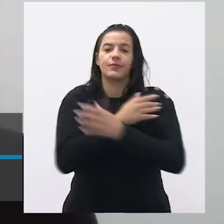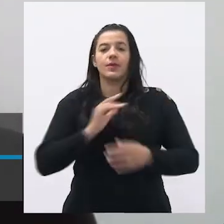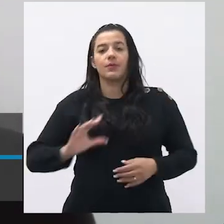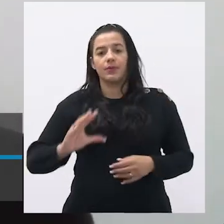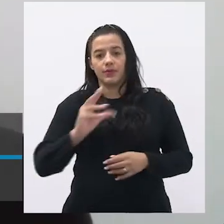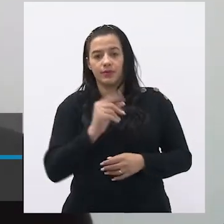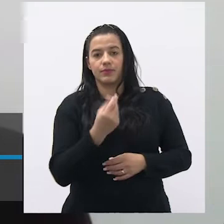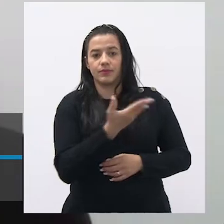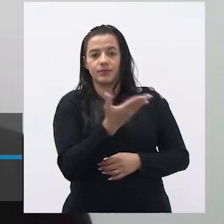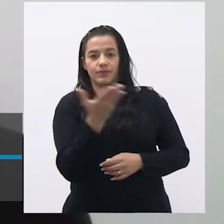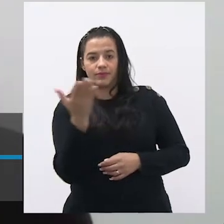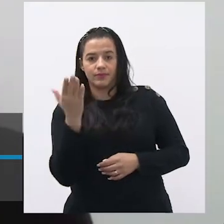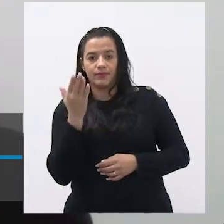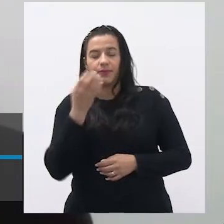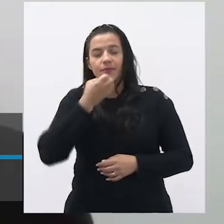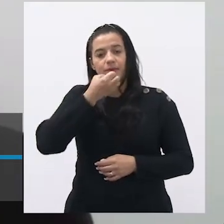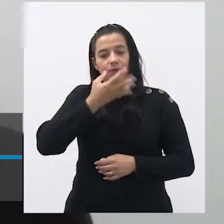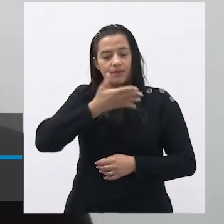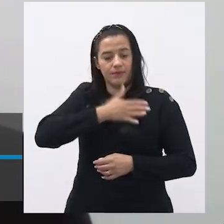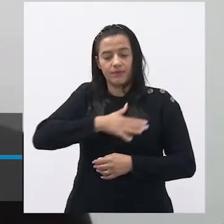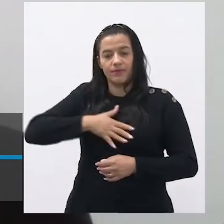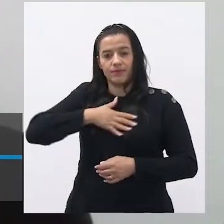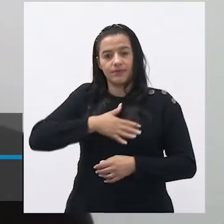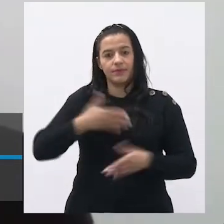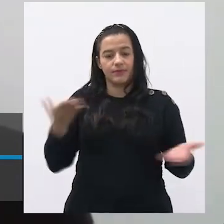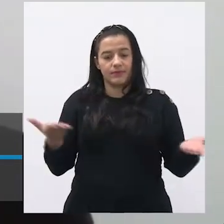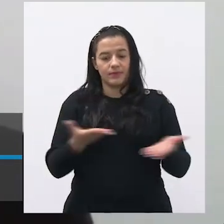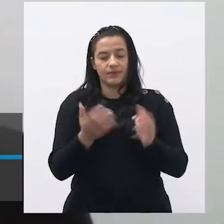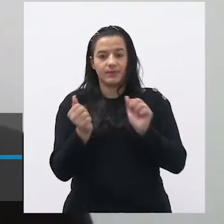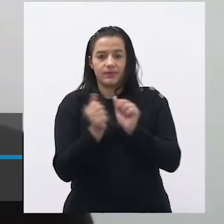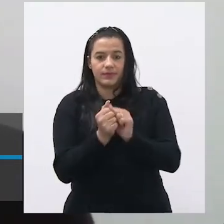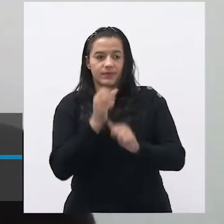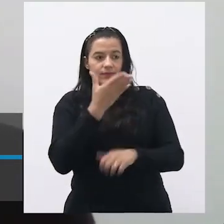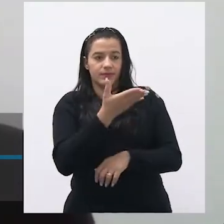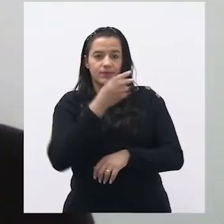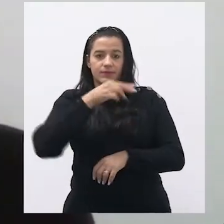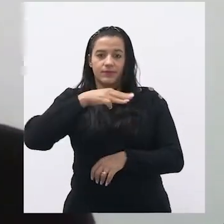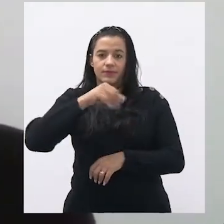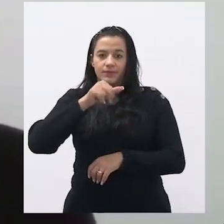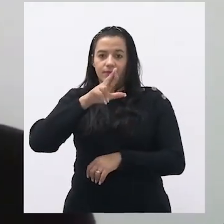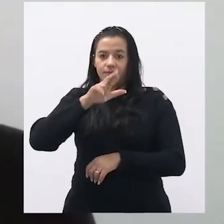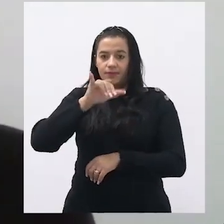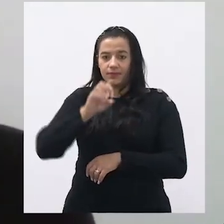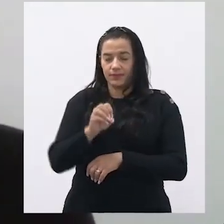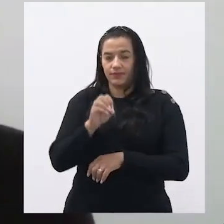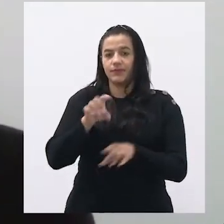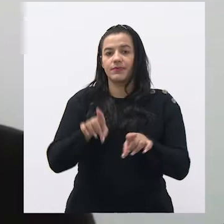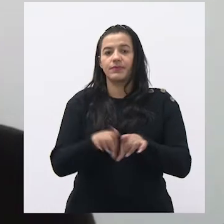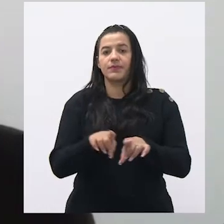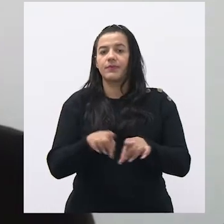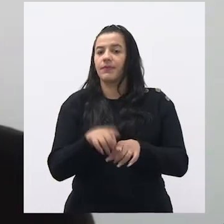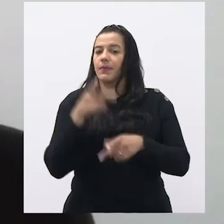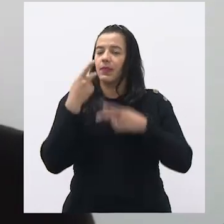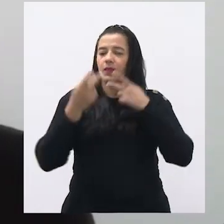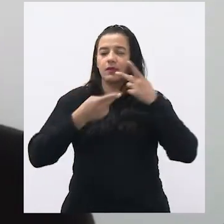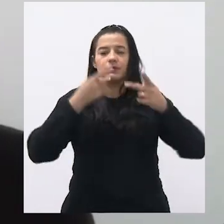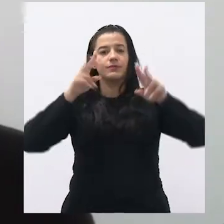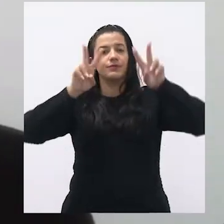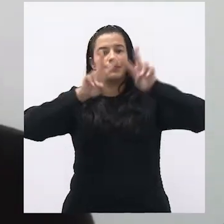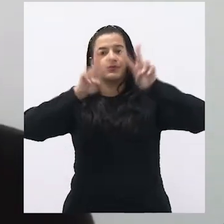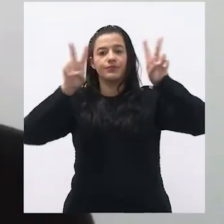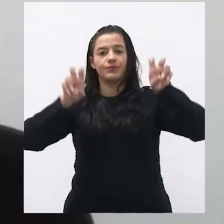todos vocês. É um prazer estar aqui junto com o Mário, o Adriano, falando de um tema tão importante, né, a